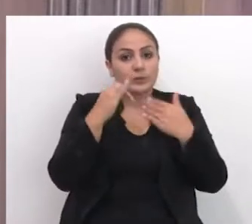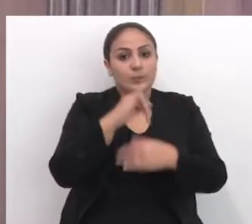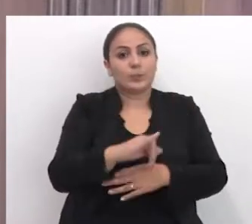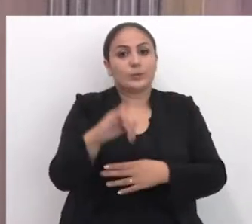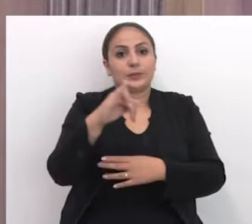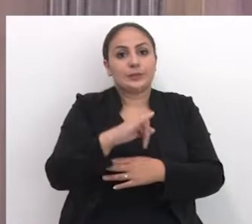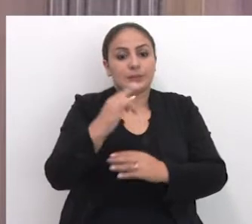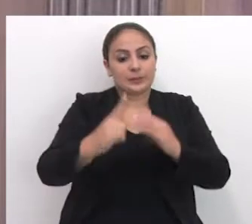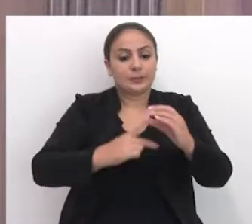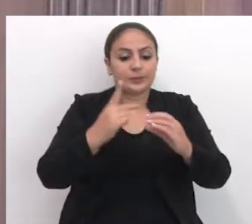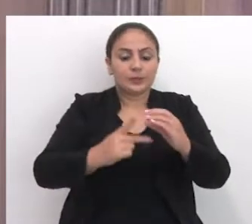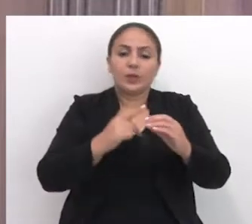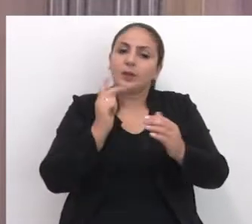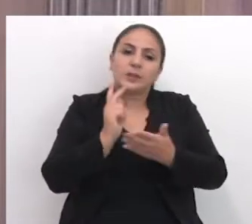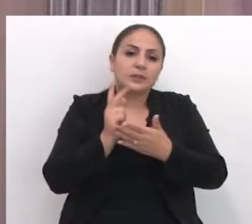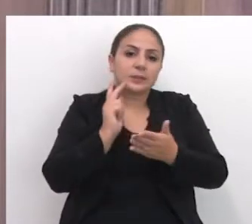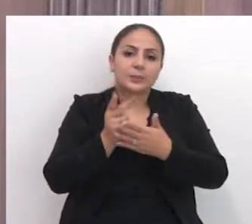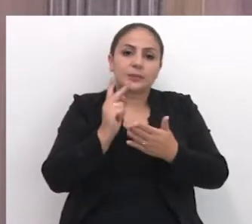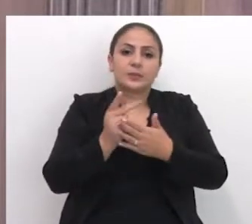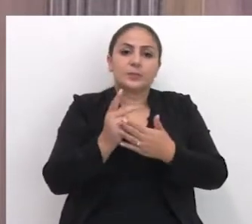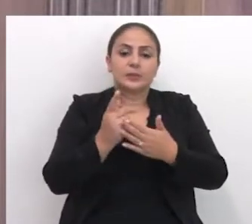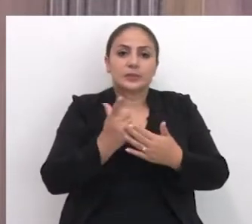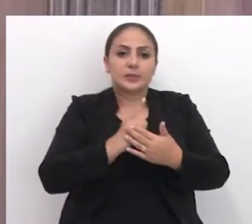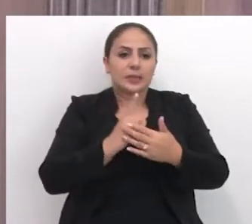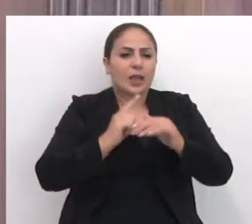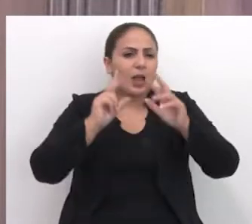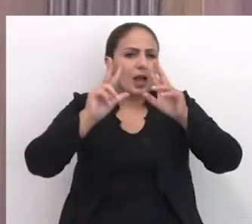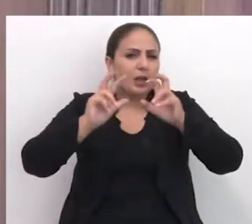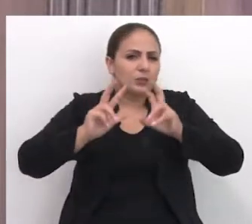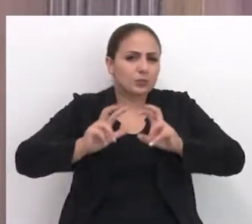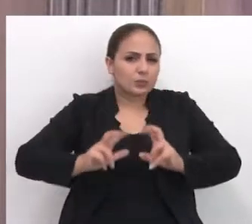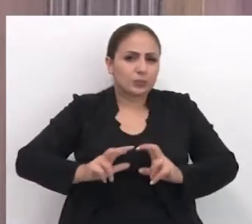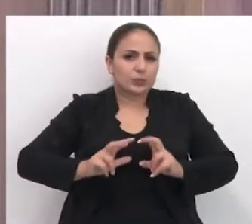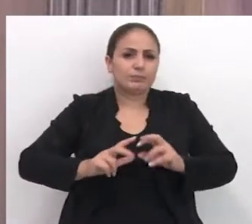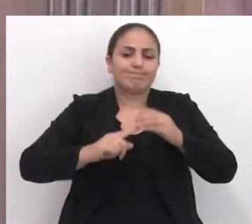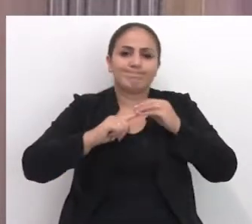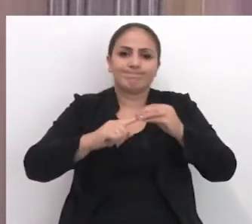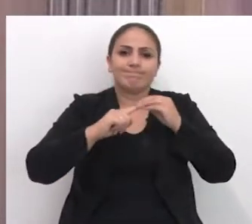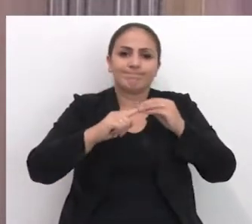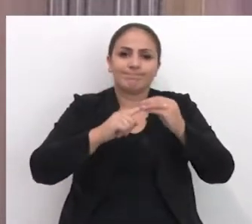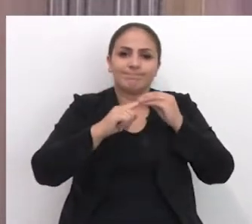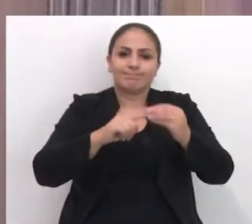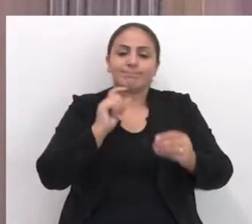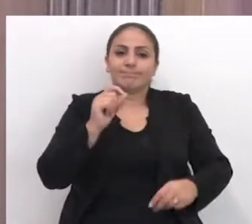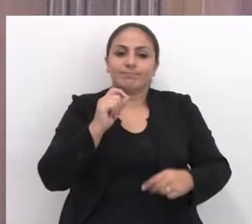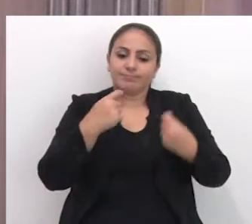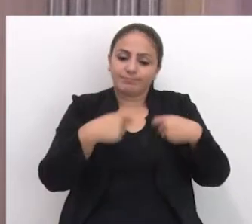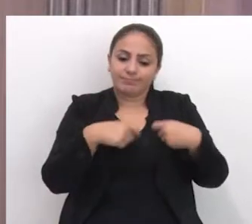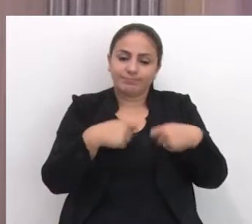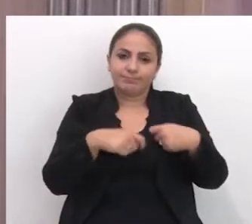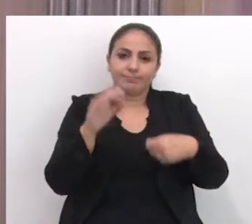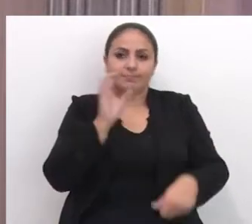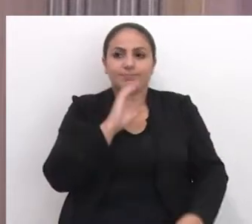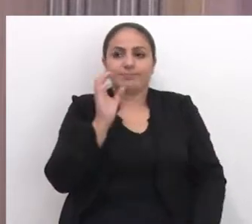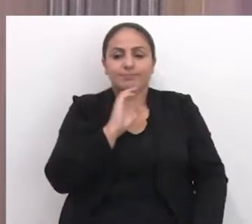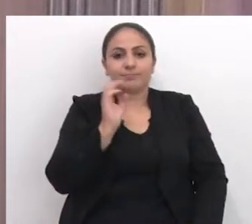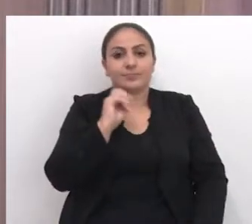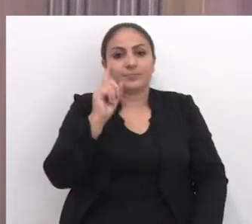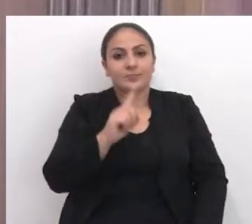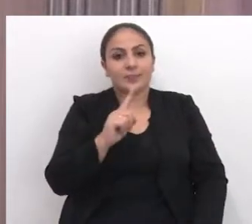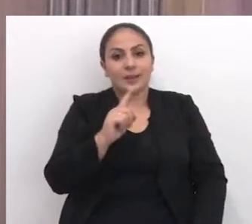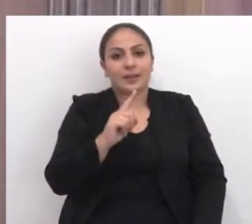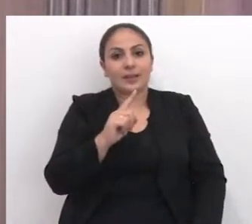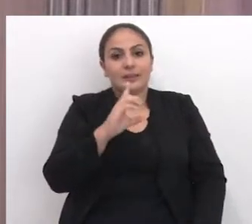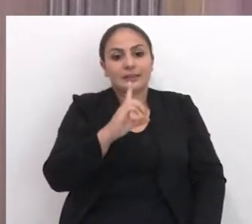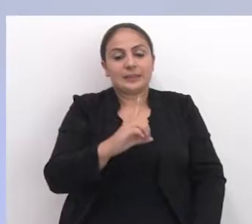a importância que a Câmara de Vereadores sempre dá aos assuntos e principalmente às necessidades urgentes, que